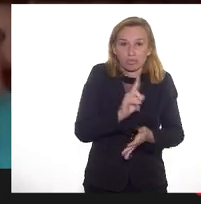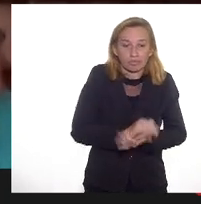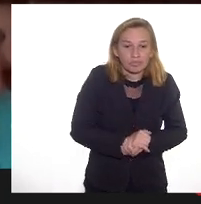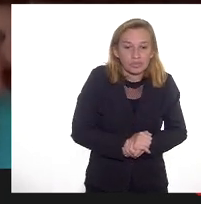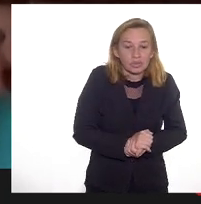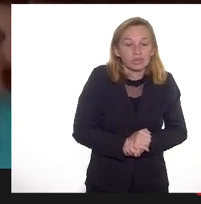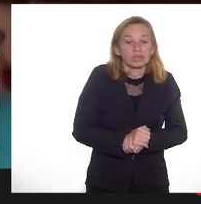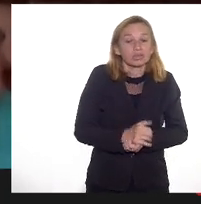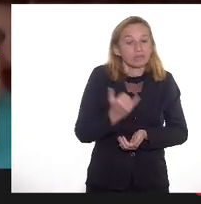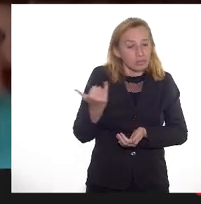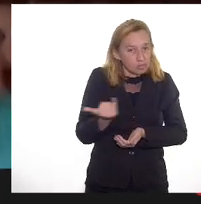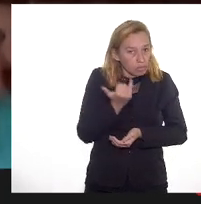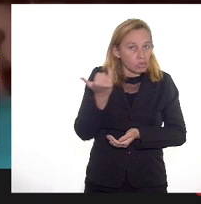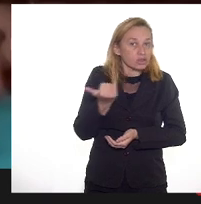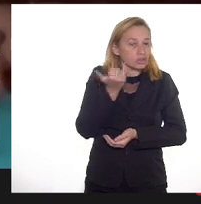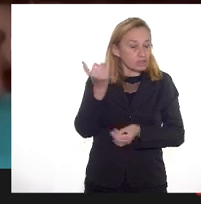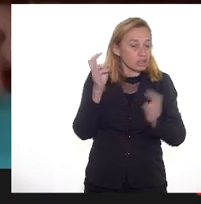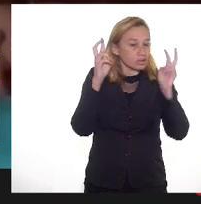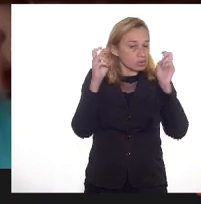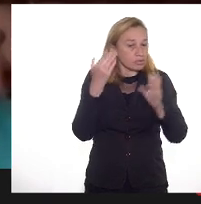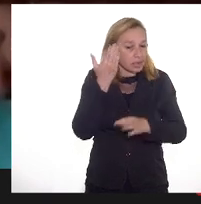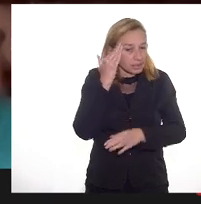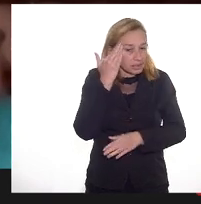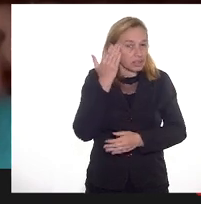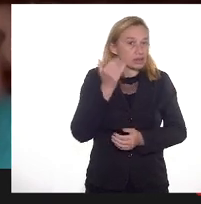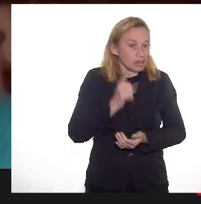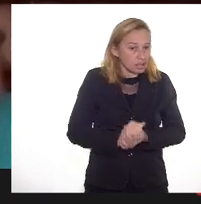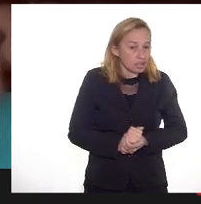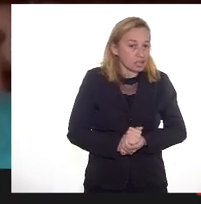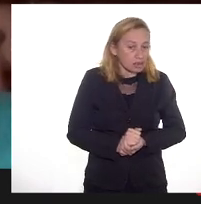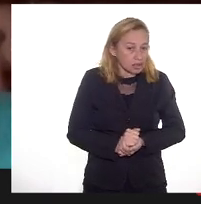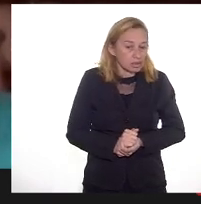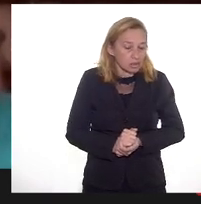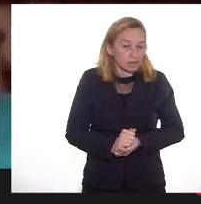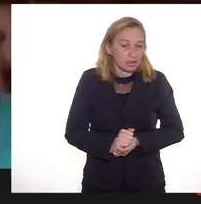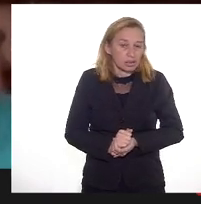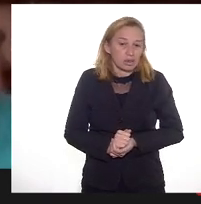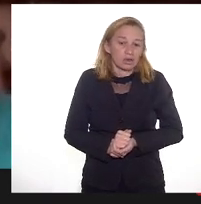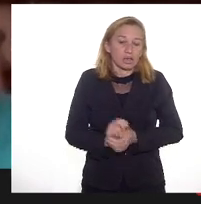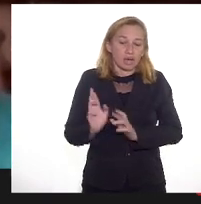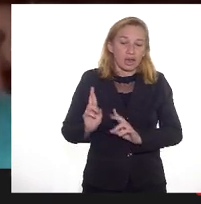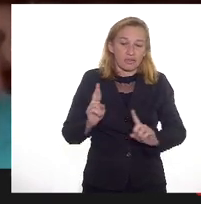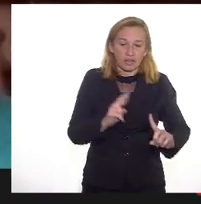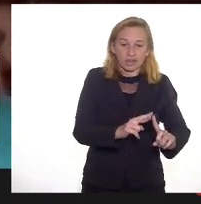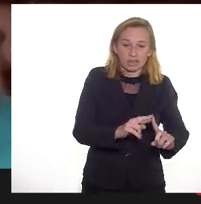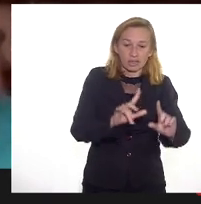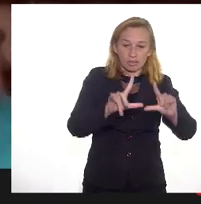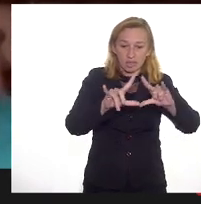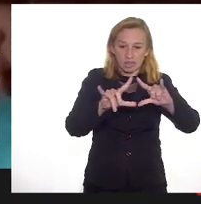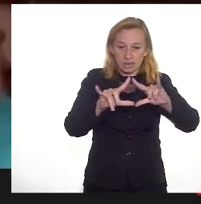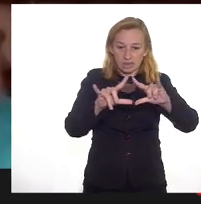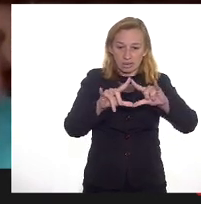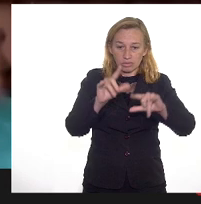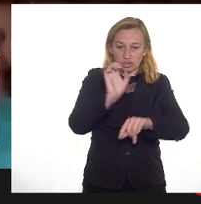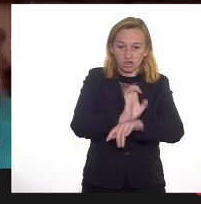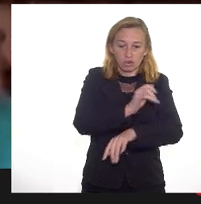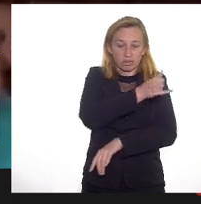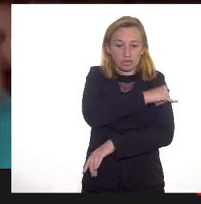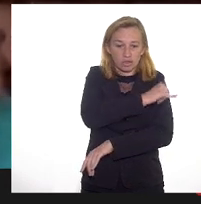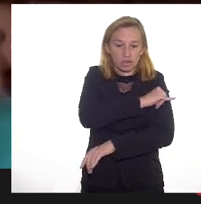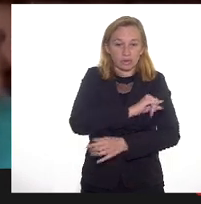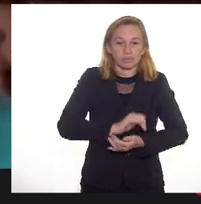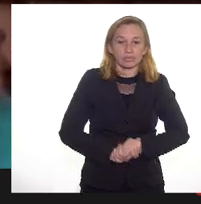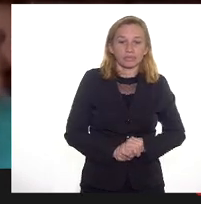elementos muito importantes para entender a dinâmica e o georreferenciamento das narcomilícias no estado do Rio de Janeiro.